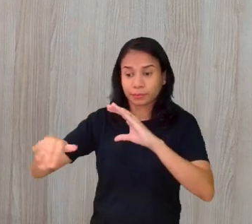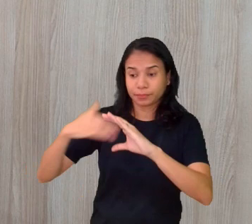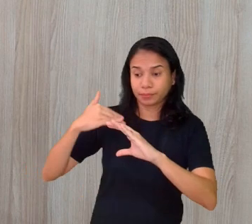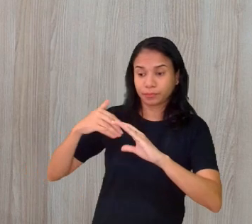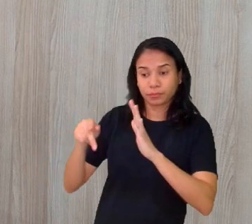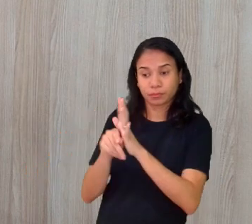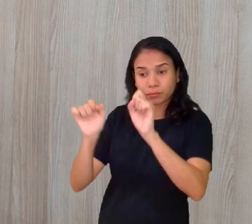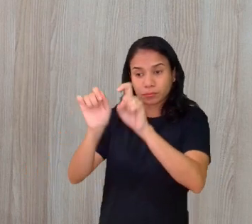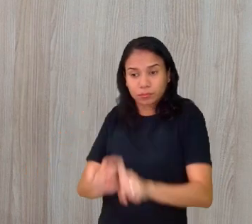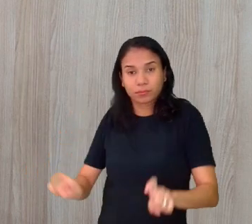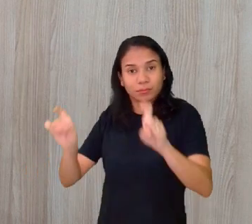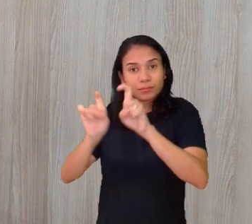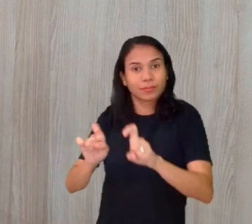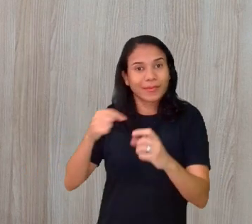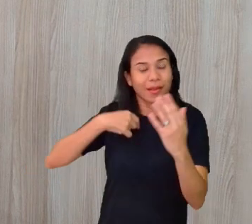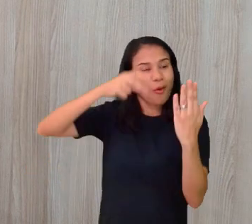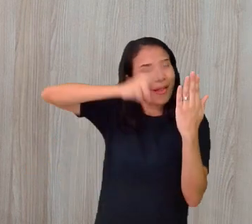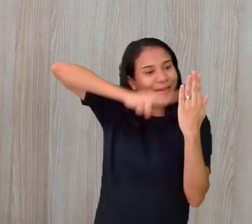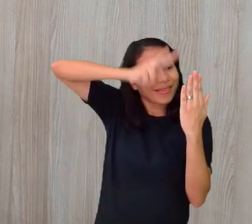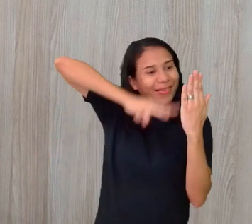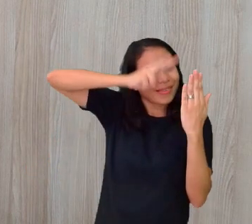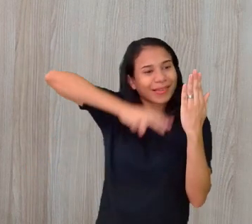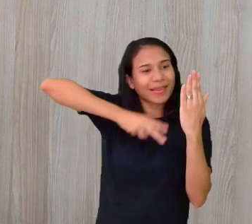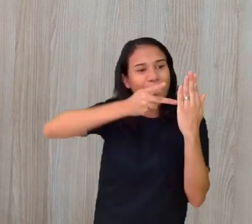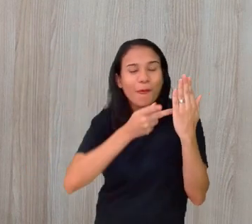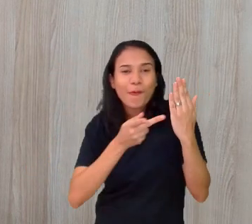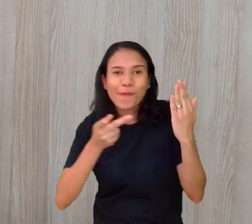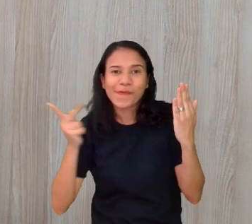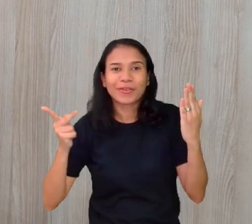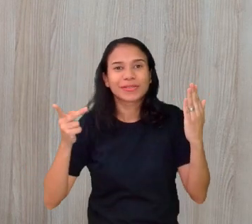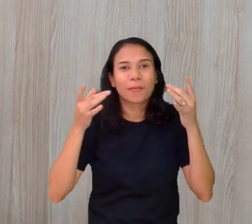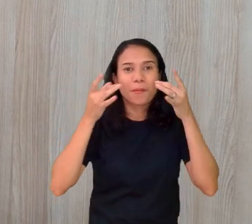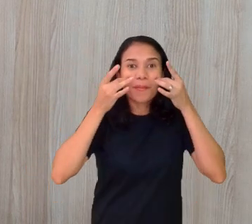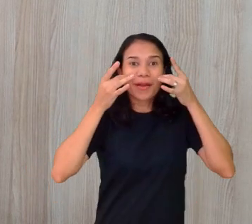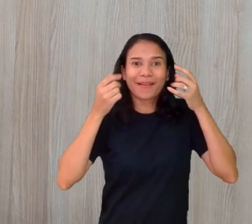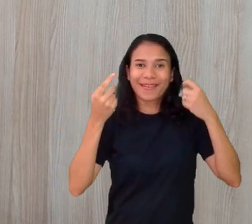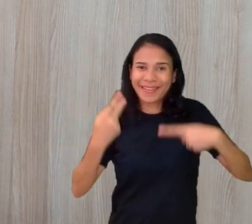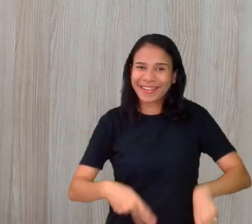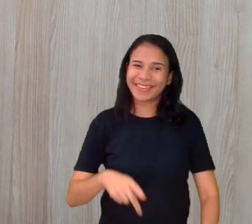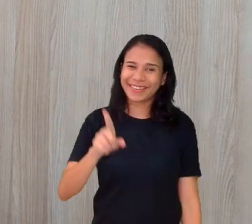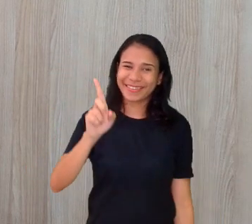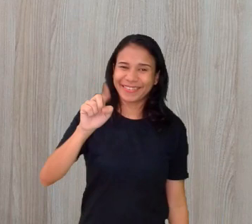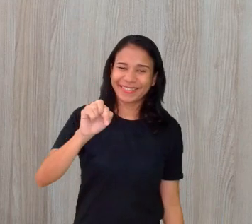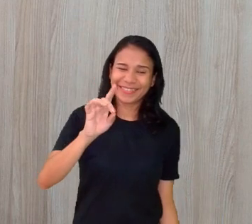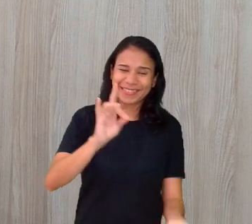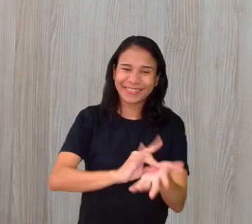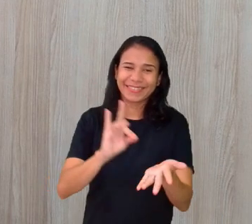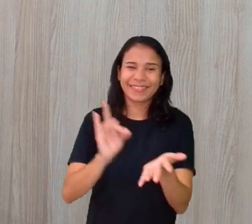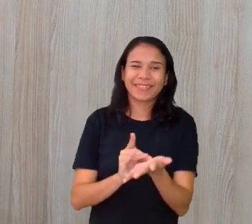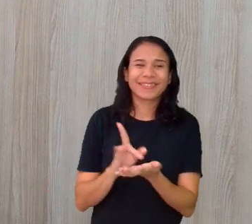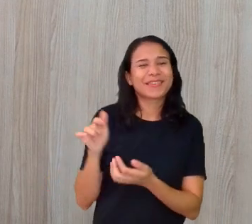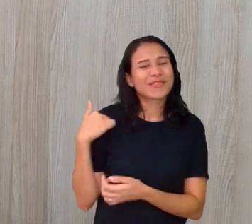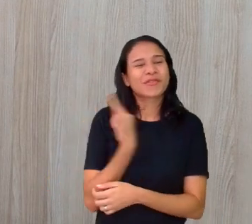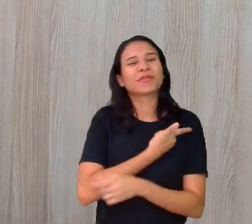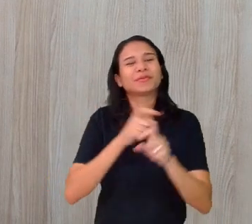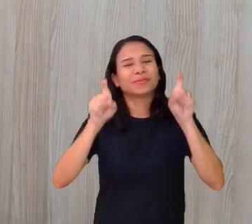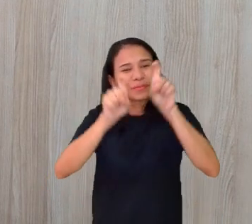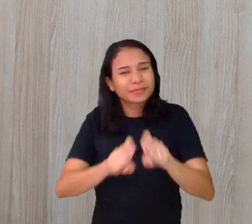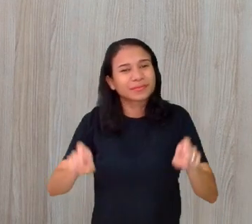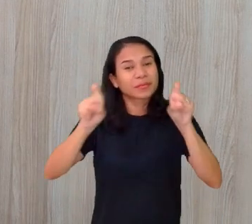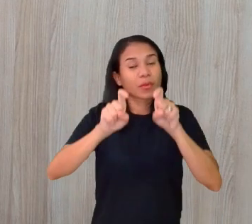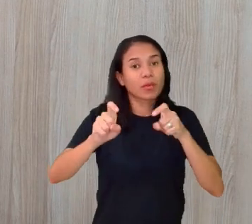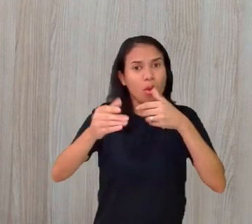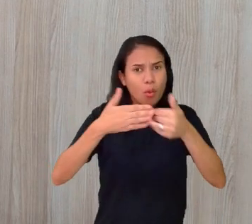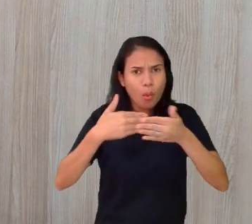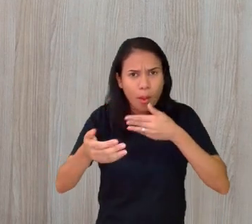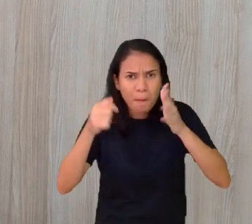no computador e eu vou ler o seu comentário aqui ao vivo. Então, a gente está no computador aqui porque